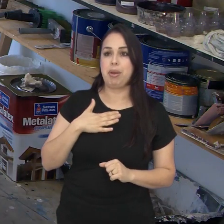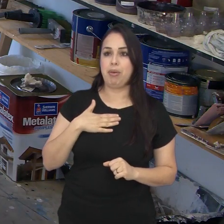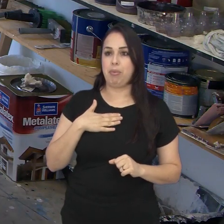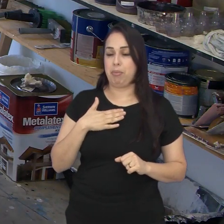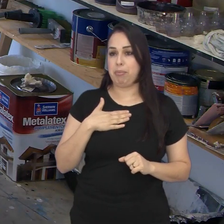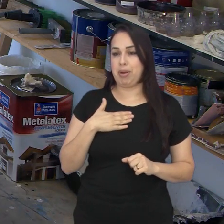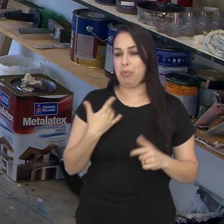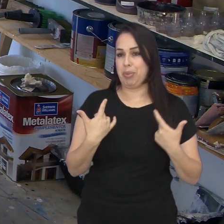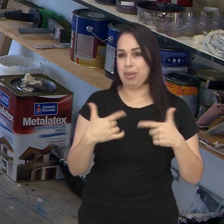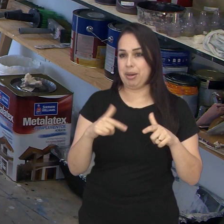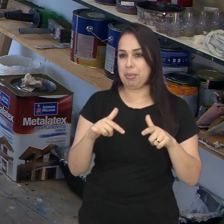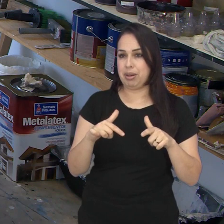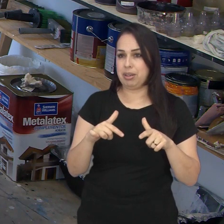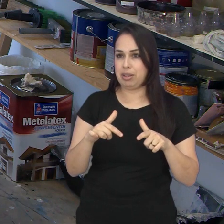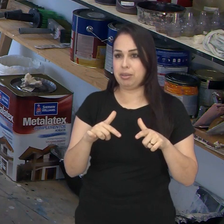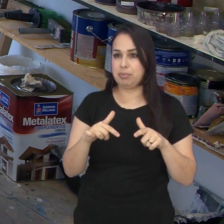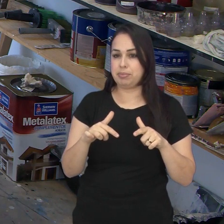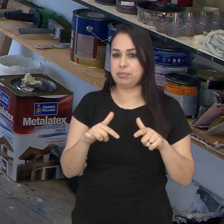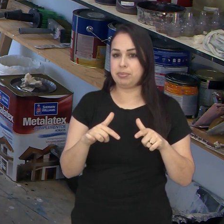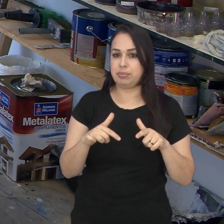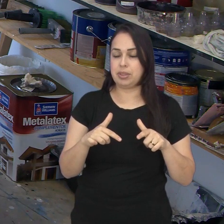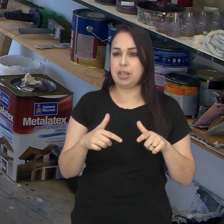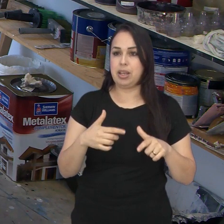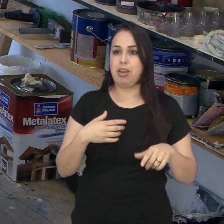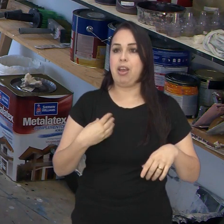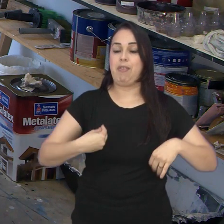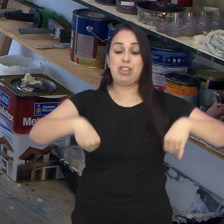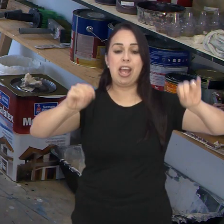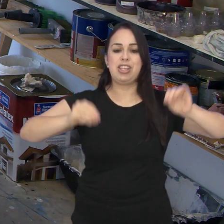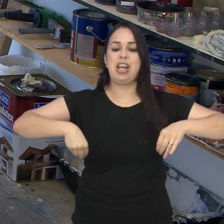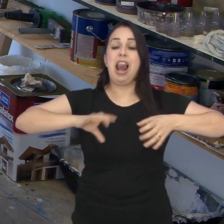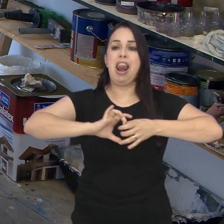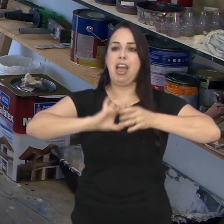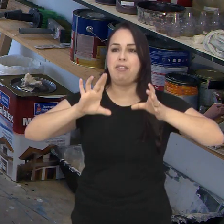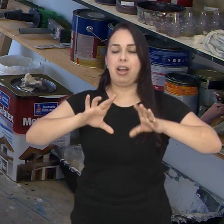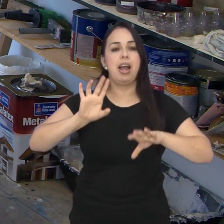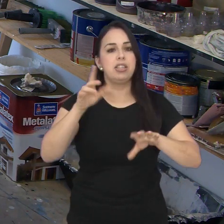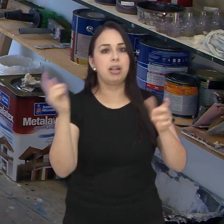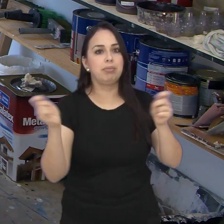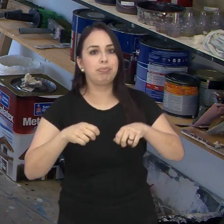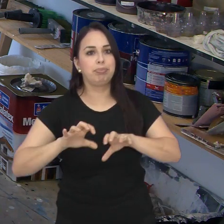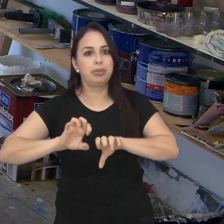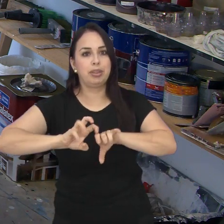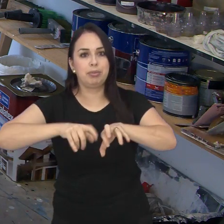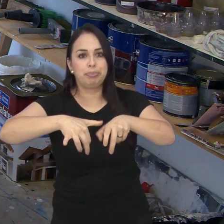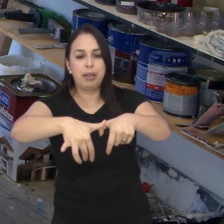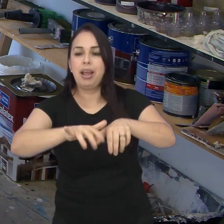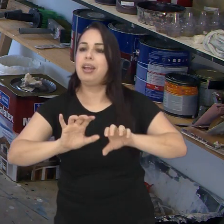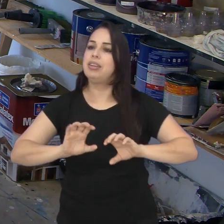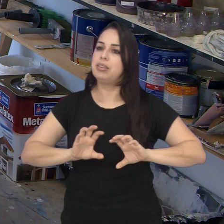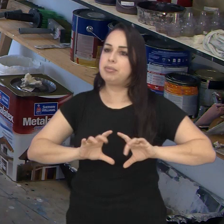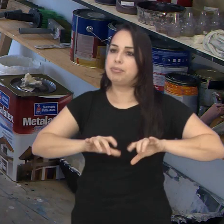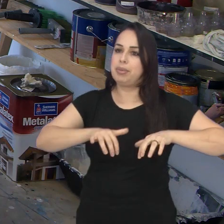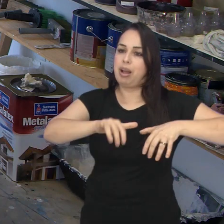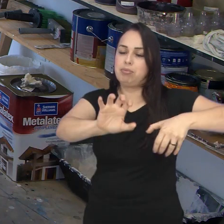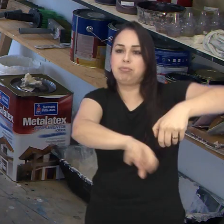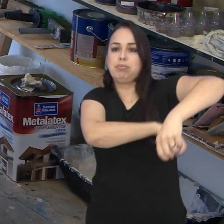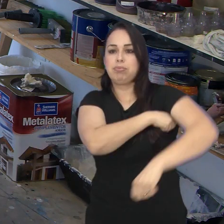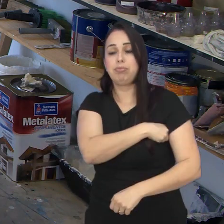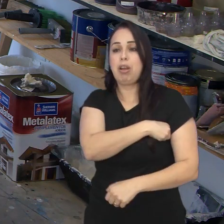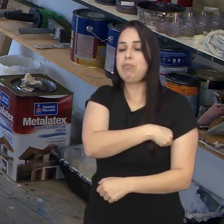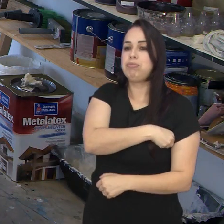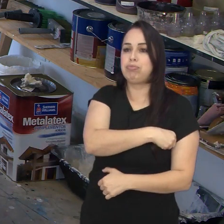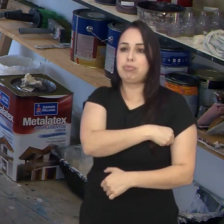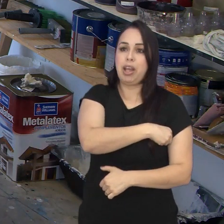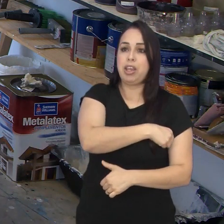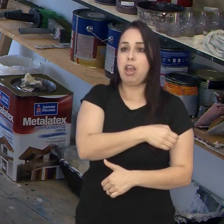meu trabalho, eu faço a tela solta. Sim, aí dá pra enrolar, né? Aí eu enrolo e eu levo o meu rolo